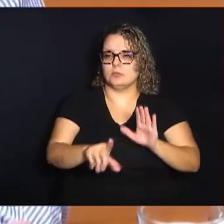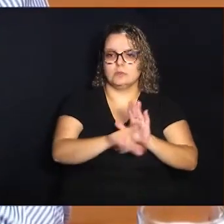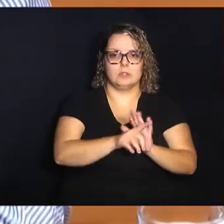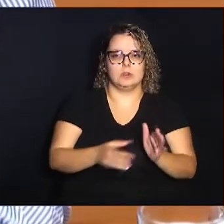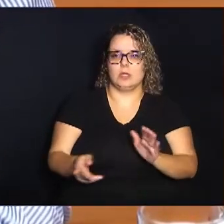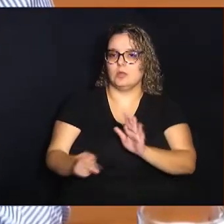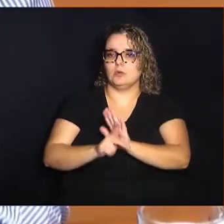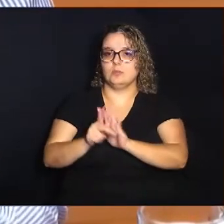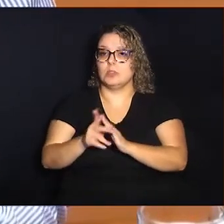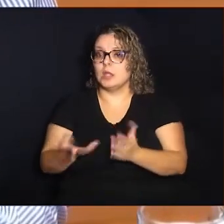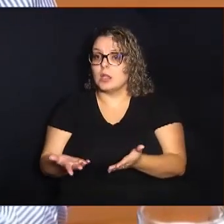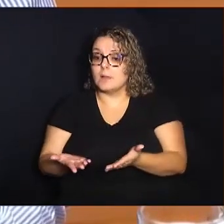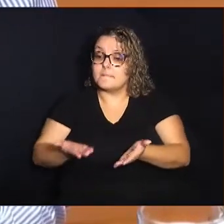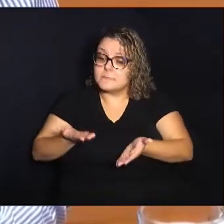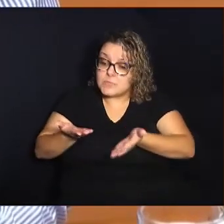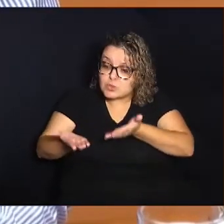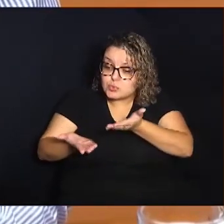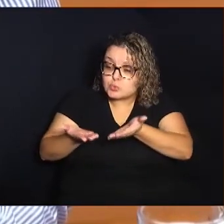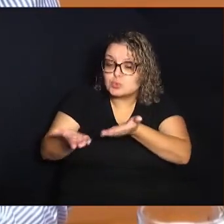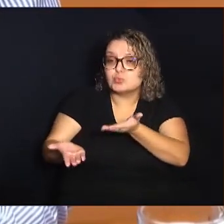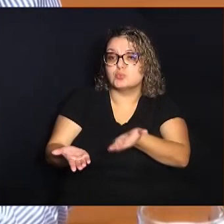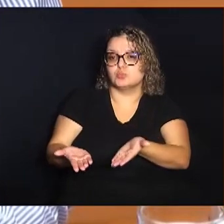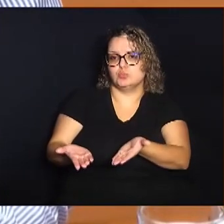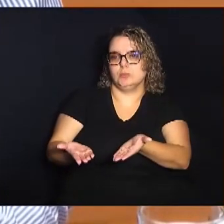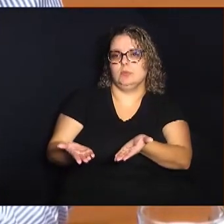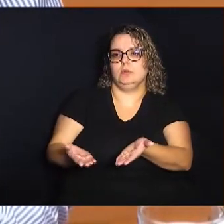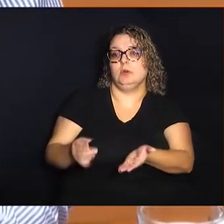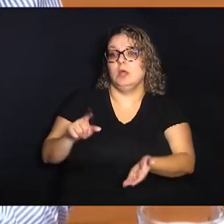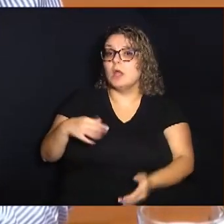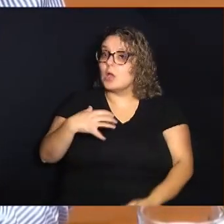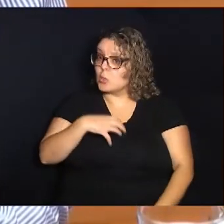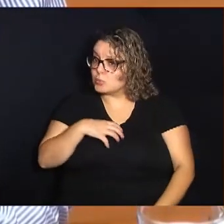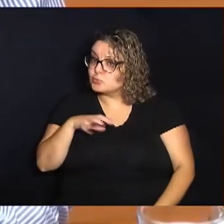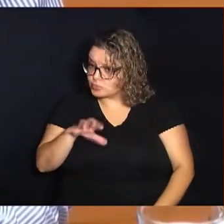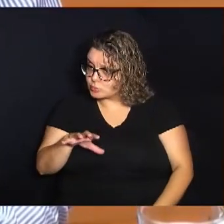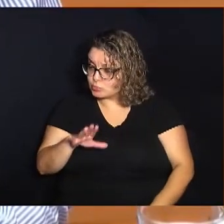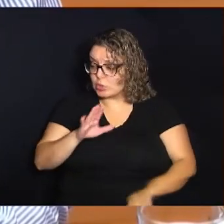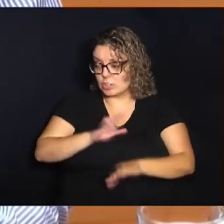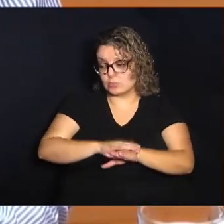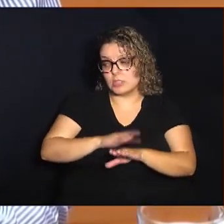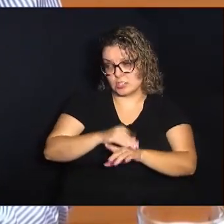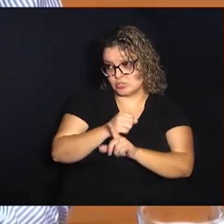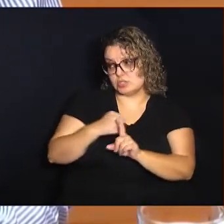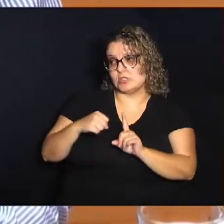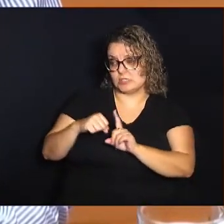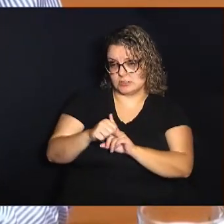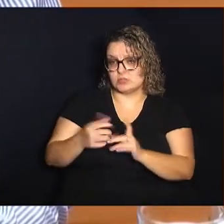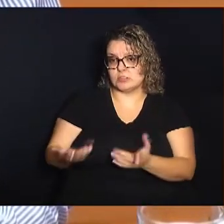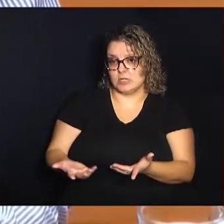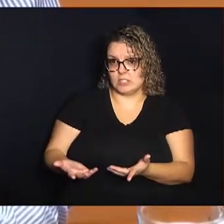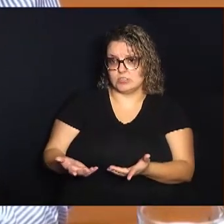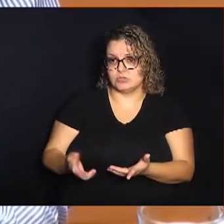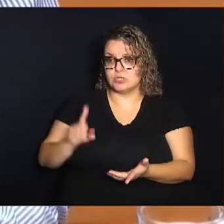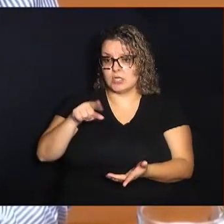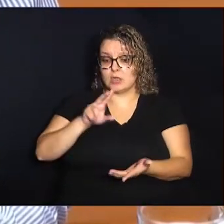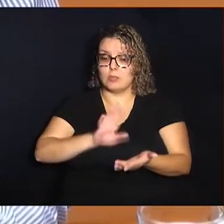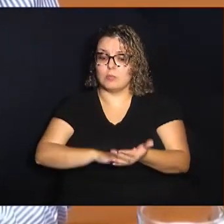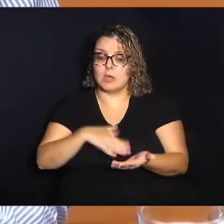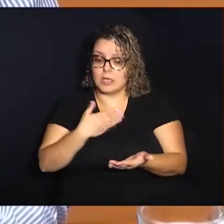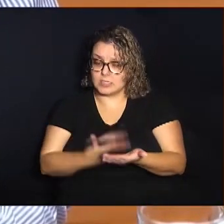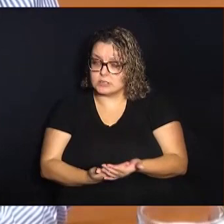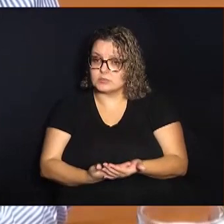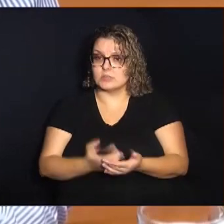projeto, mas o cuidar é um modo de agir da sociedade. É uma interpretação